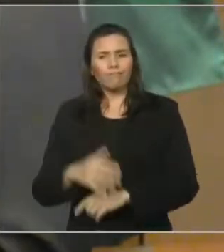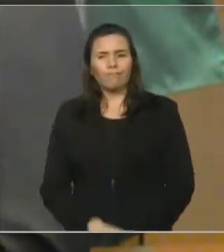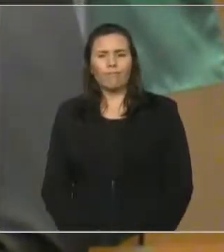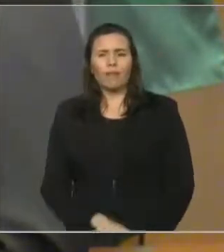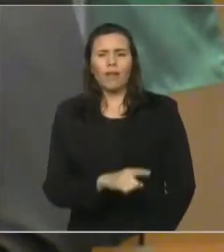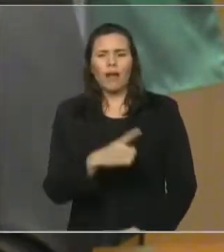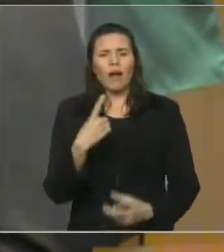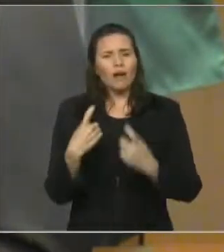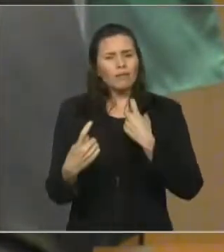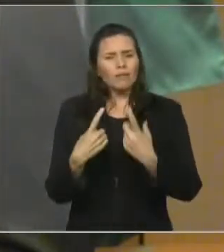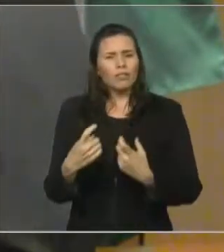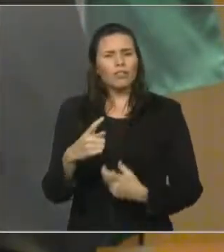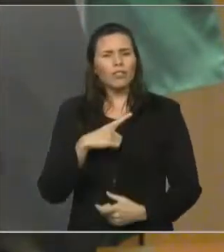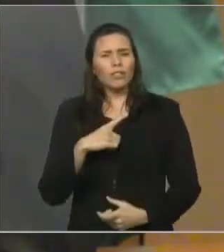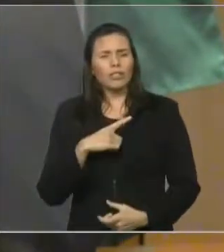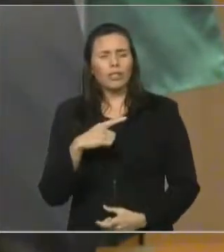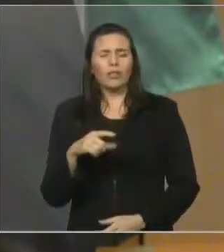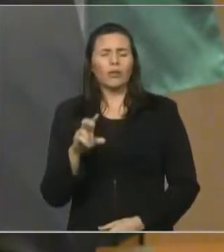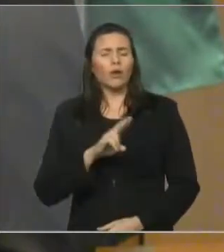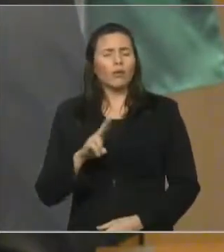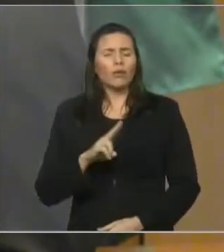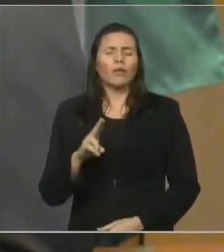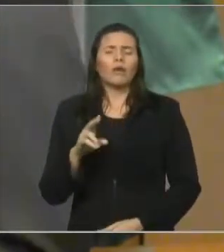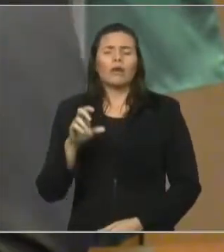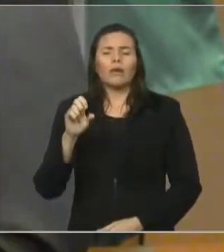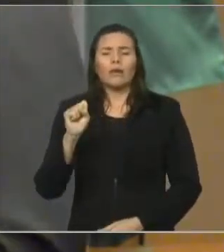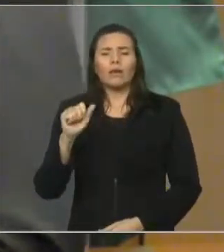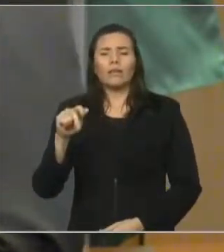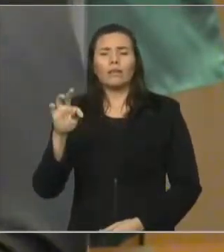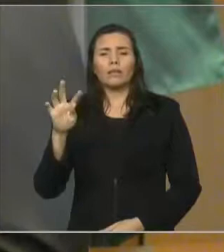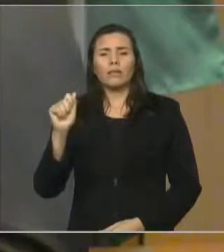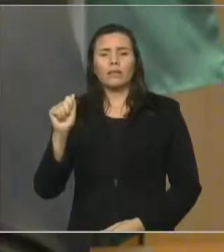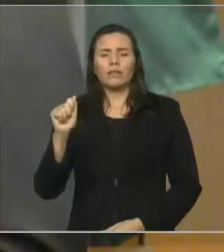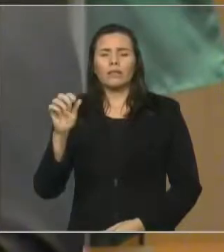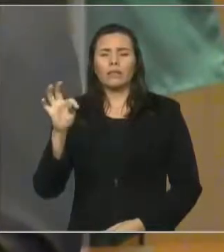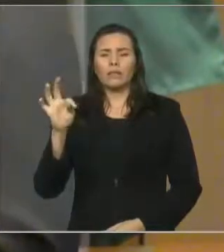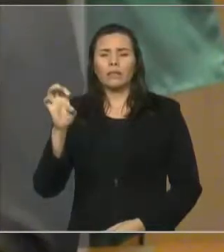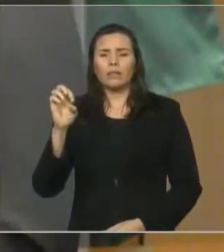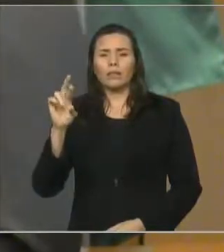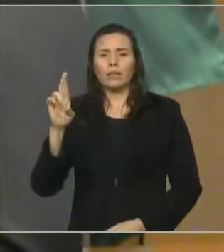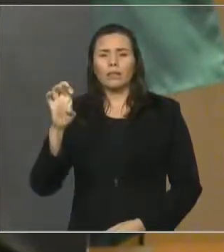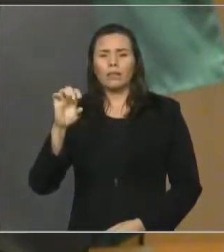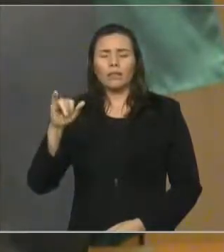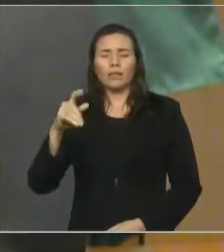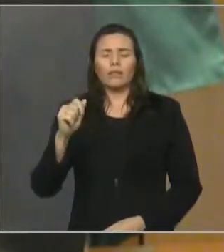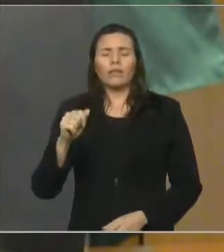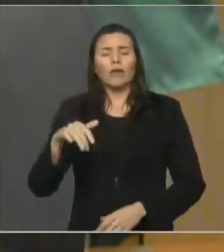avenidas da comunidade, como a Avenida Santa Terezinha, Rua da Estrela, Rua São João,